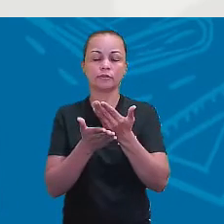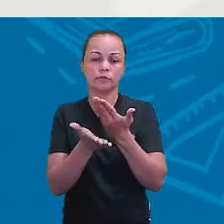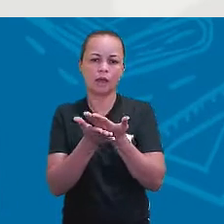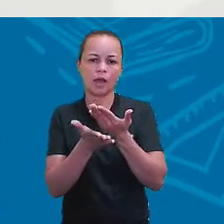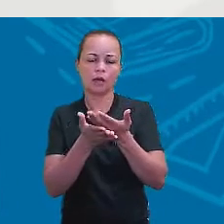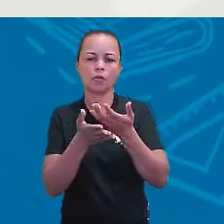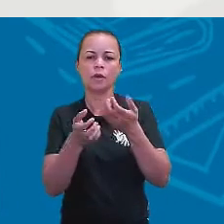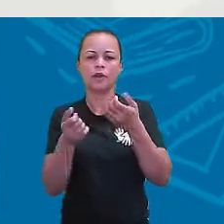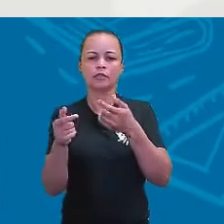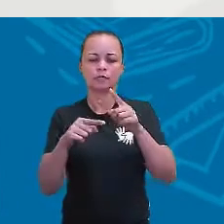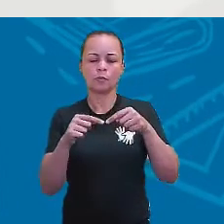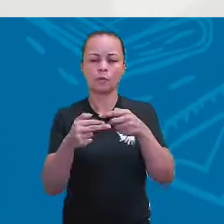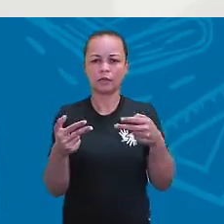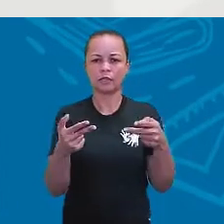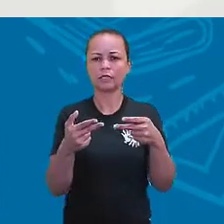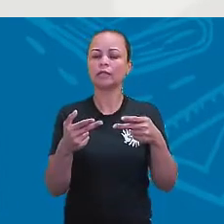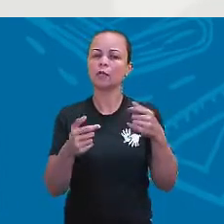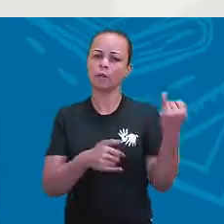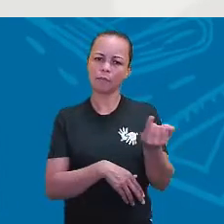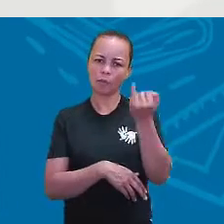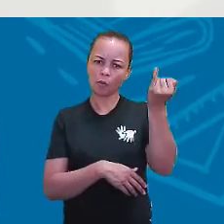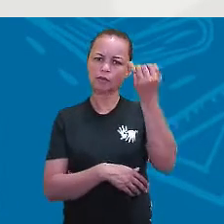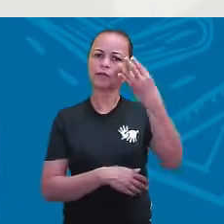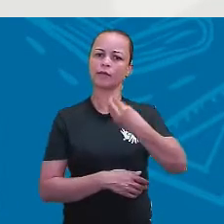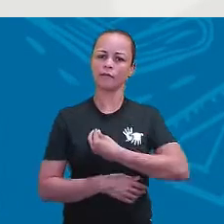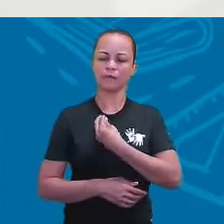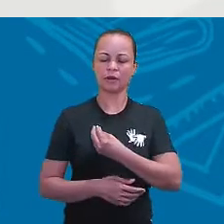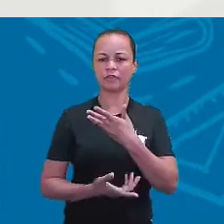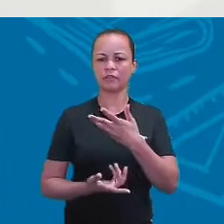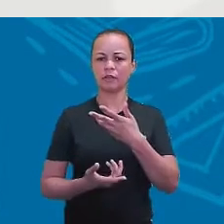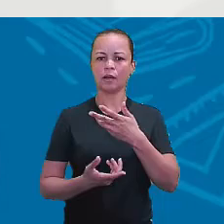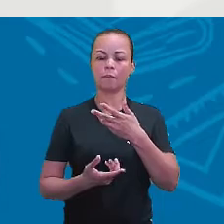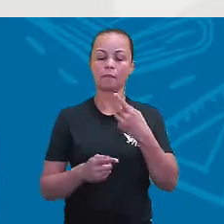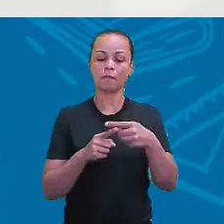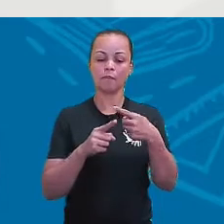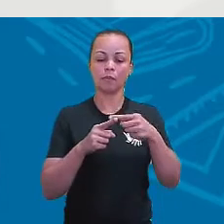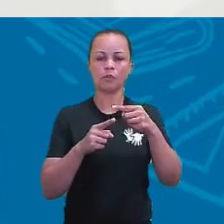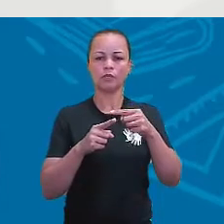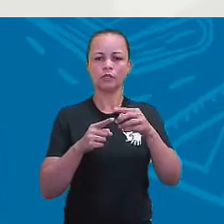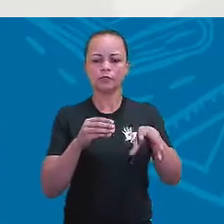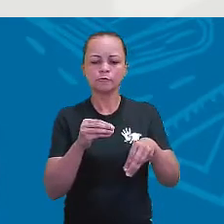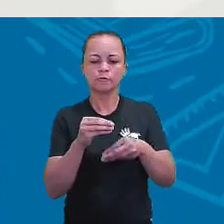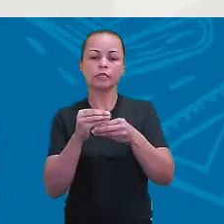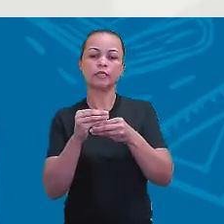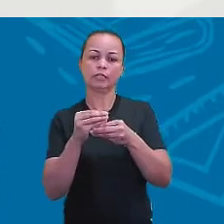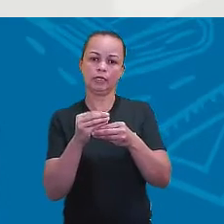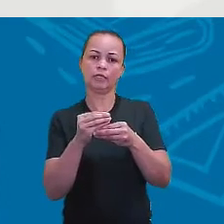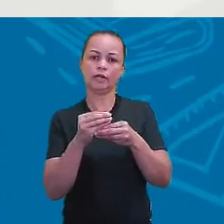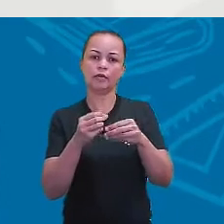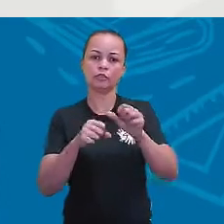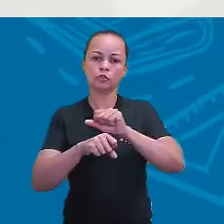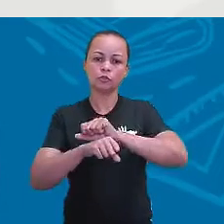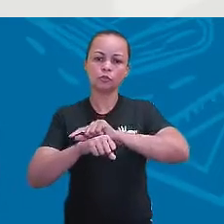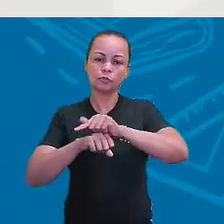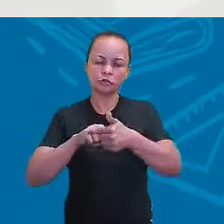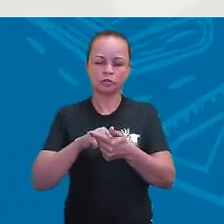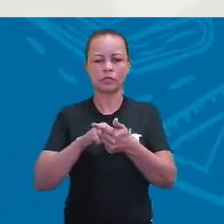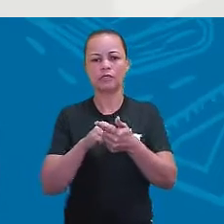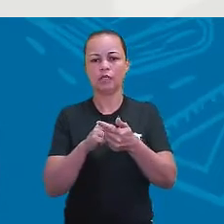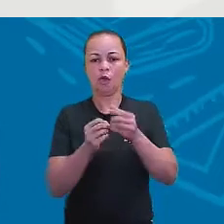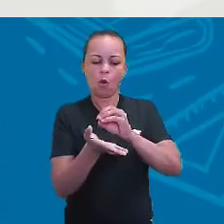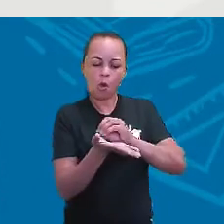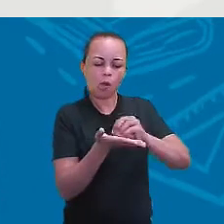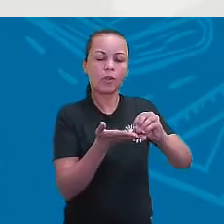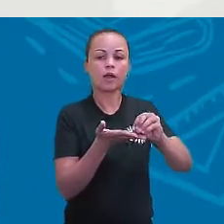dizer que tem uma importância singular para a vida. Por quê? Está inserida nas substâncias orgânicas e também nas